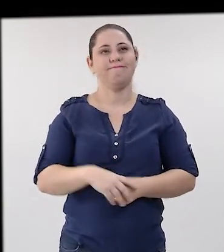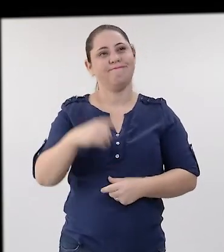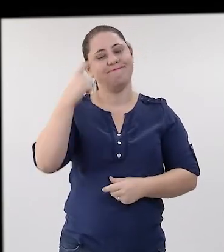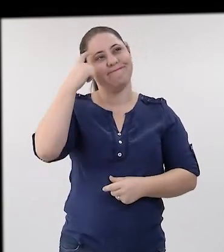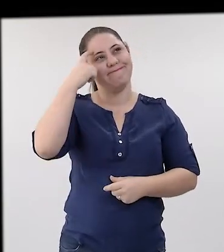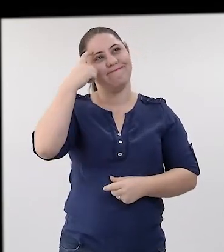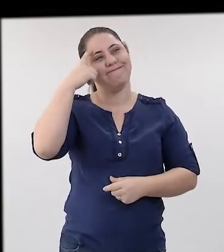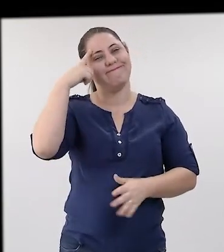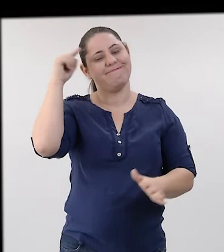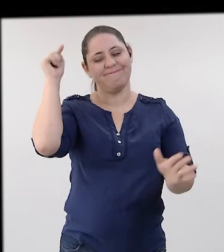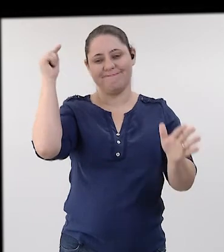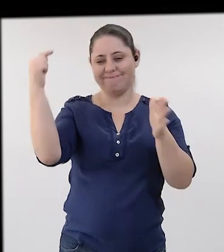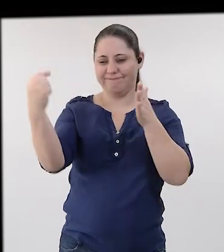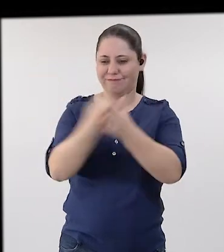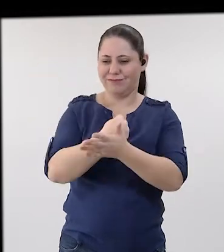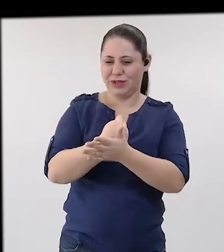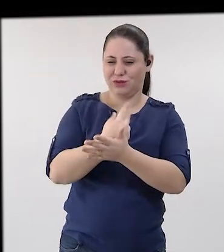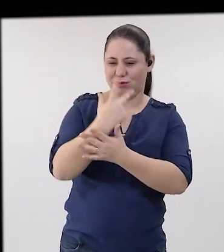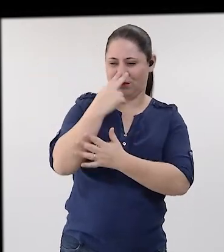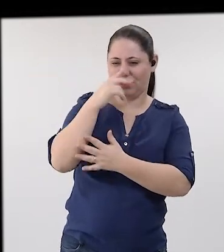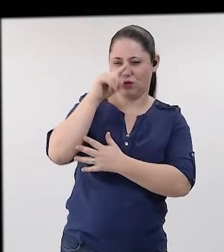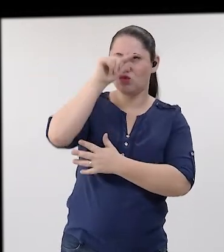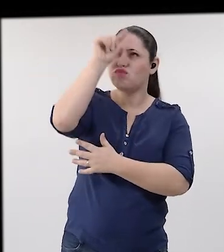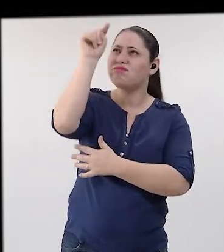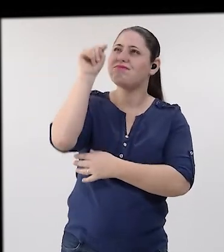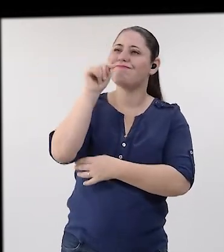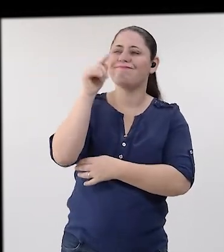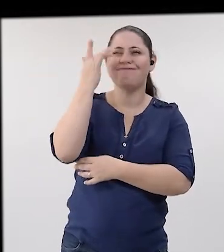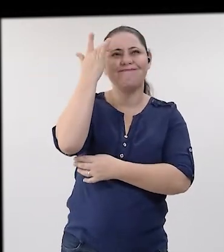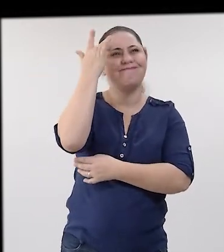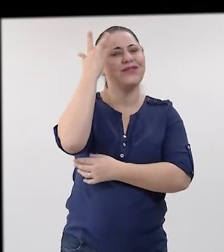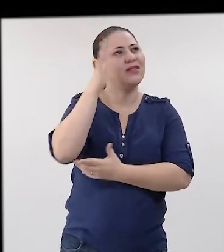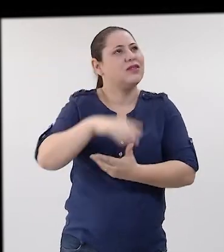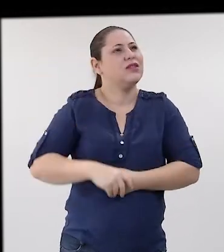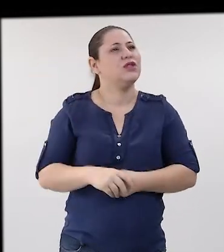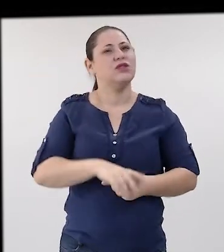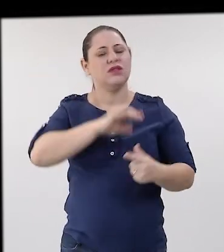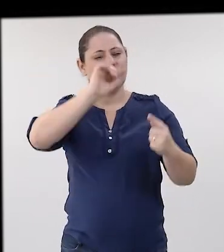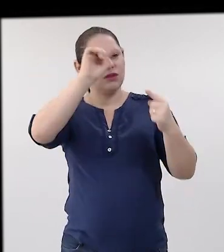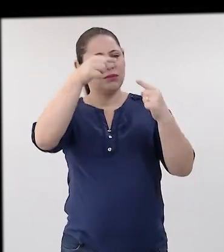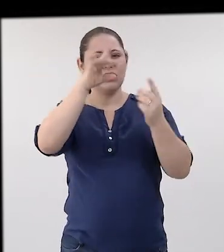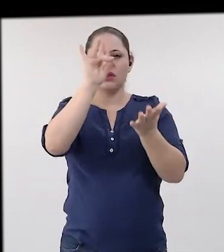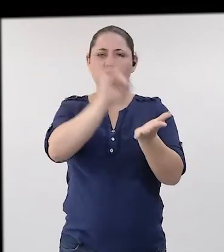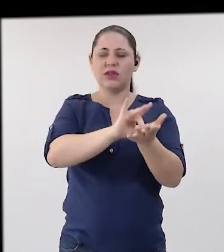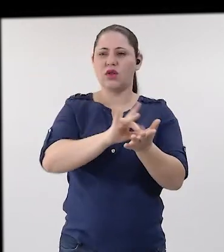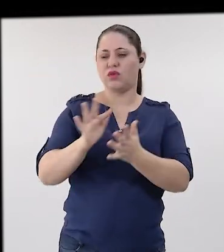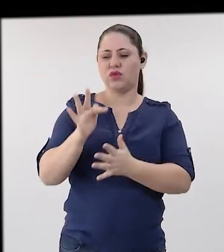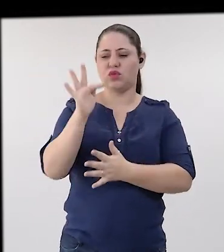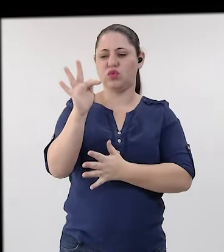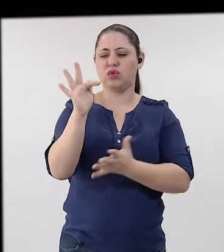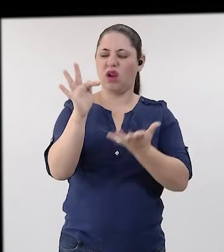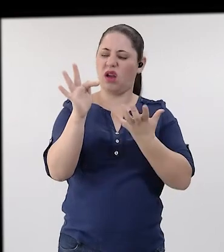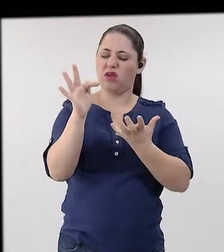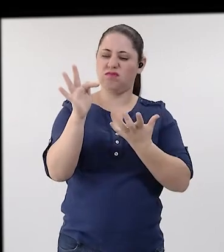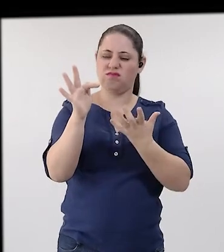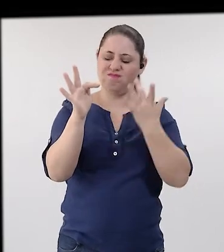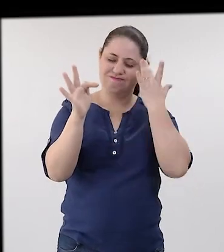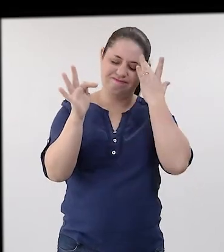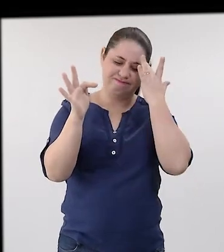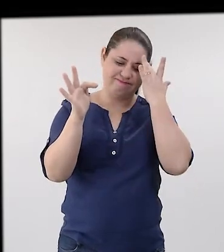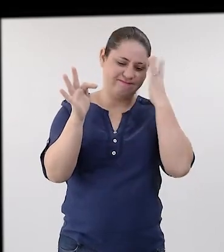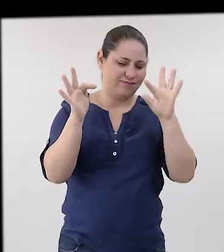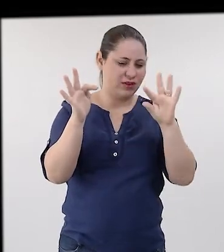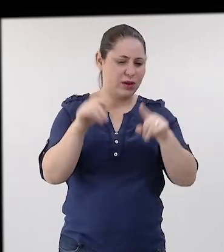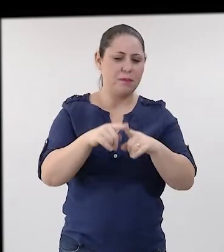Acho que essa é uma pergunta que é um pouco mais incógnita. Eu não tenho um objetivo concreto do que eu quero fazer no futuro, mas